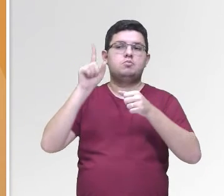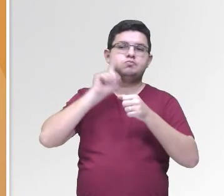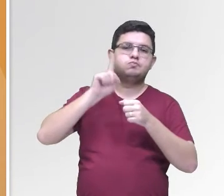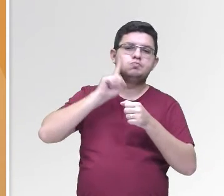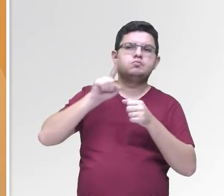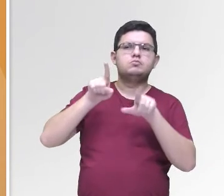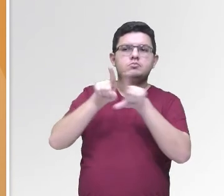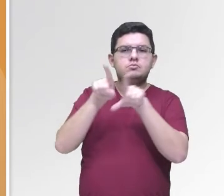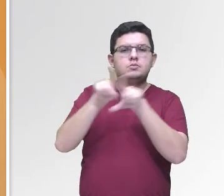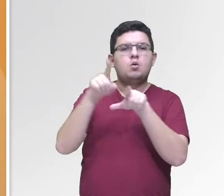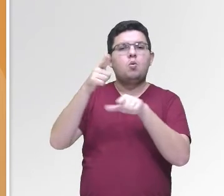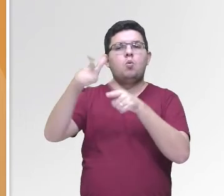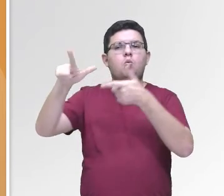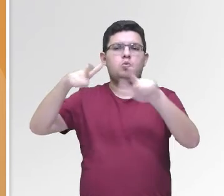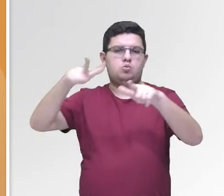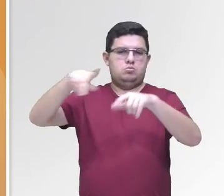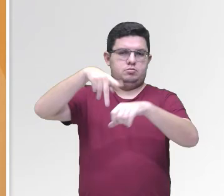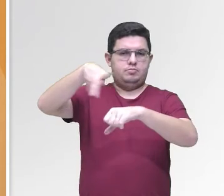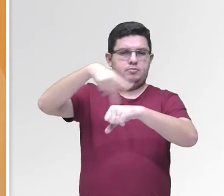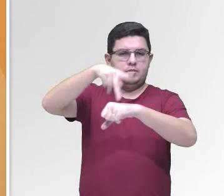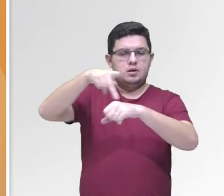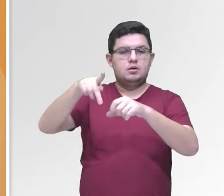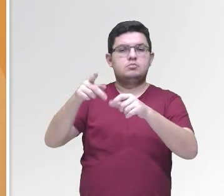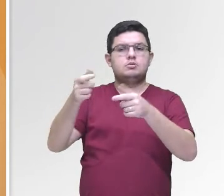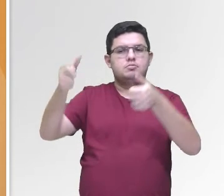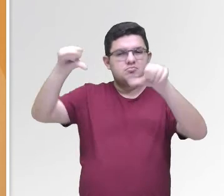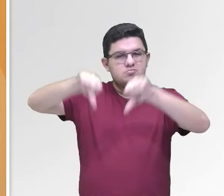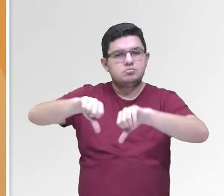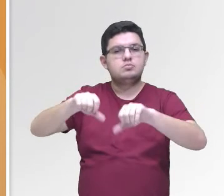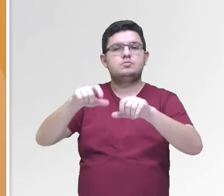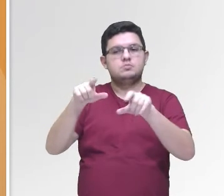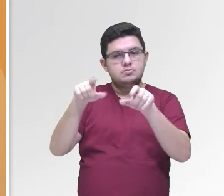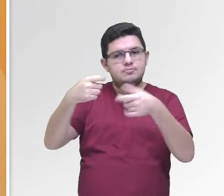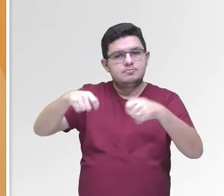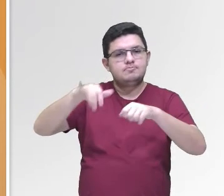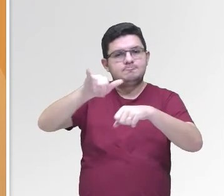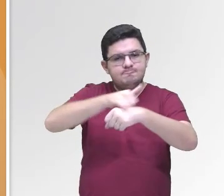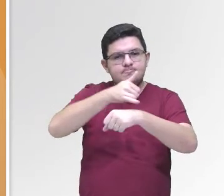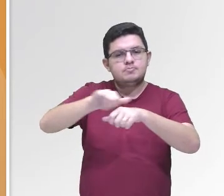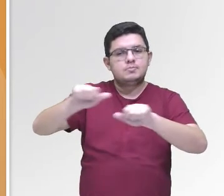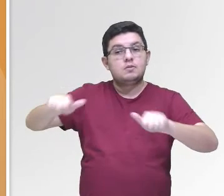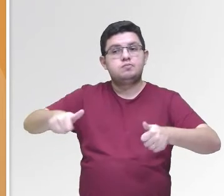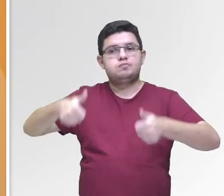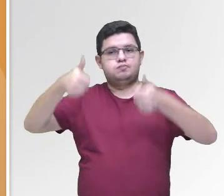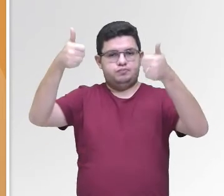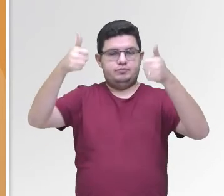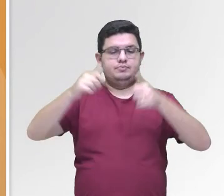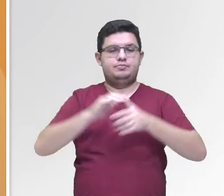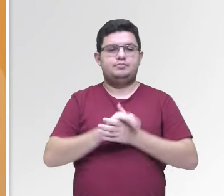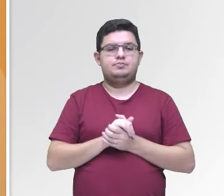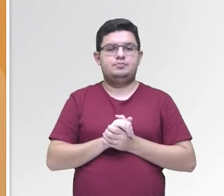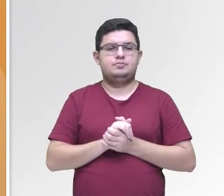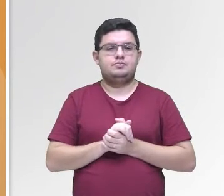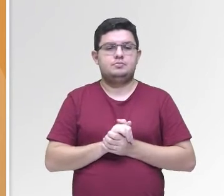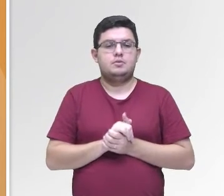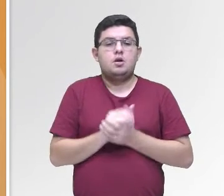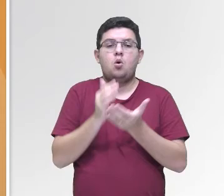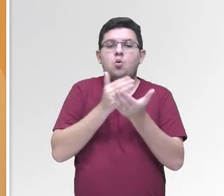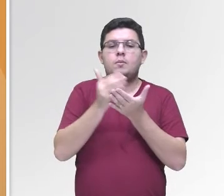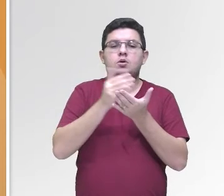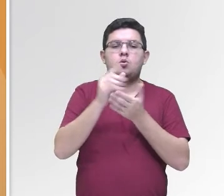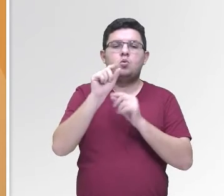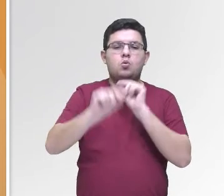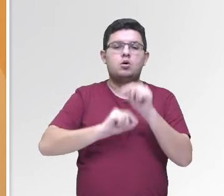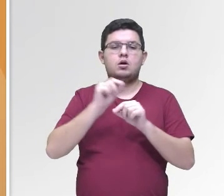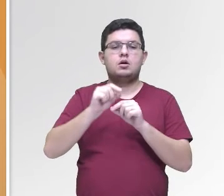que acabaram sendo influenciados pela grande crise de 1929. Ok? Então, o que surgiu? Surgiu